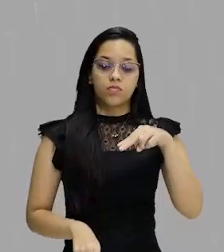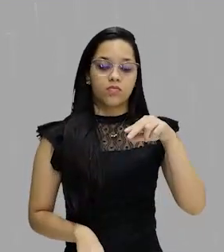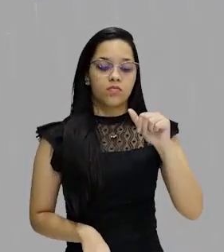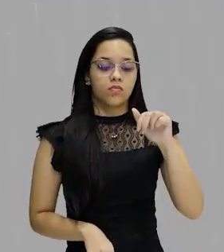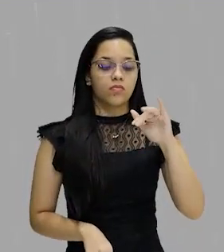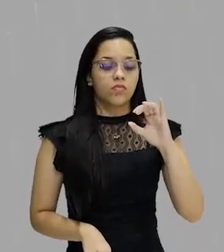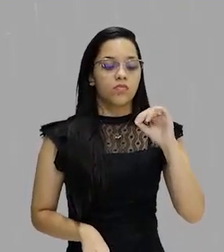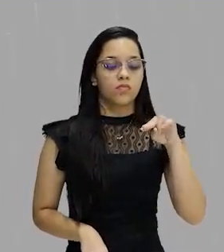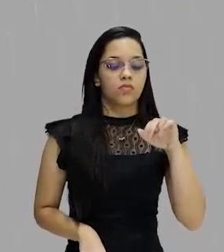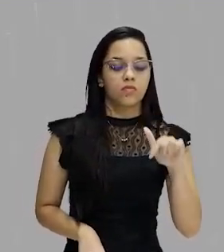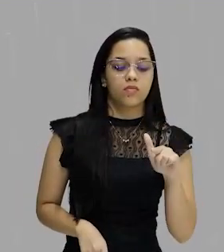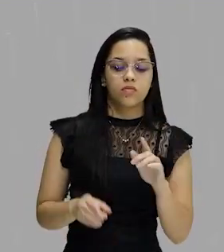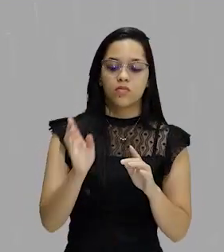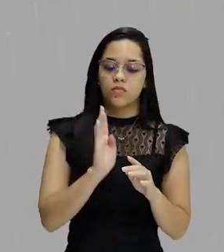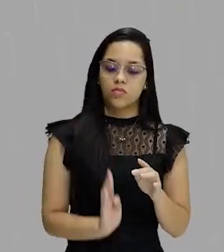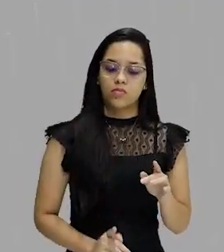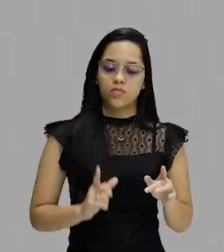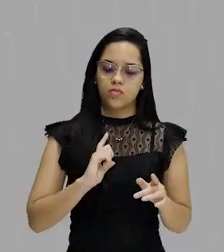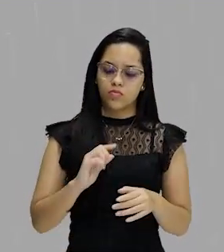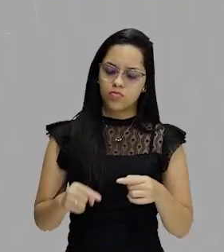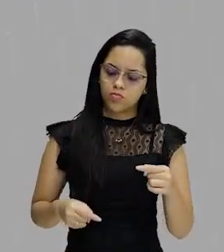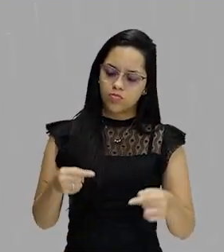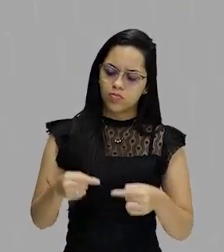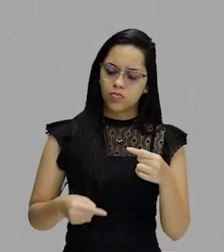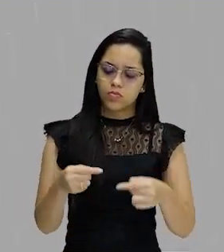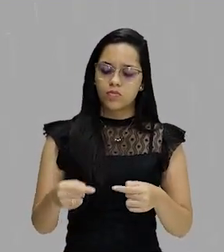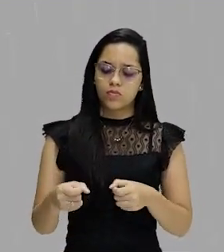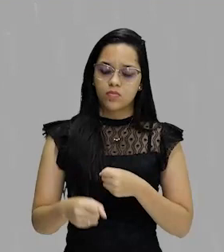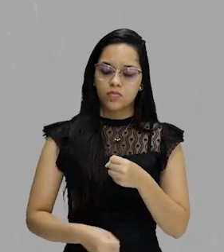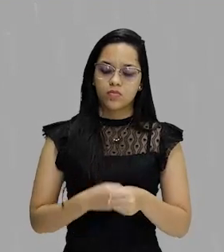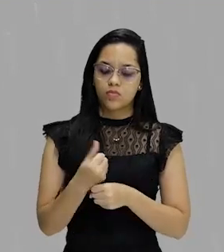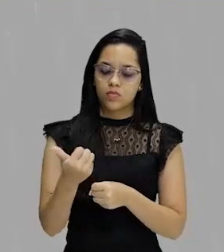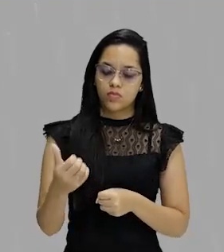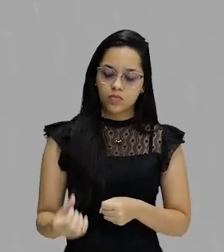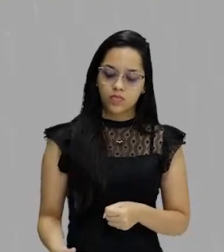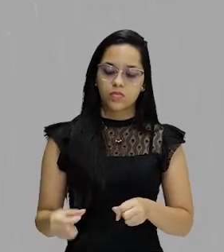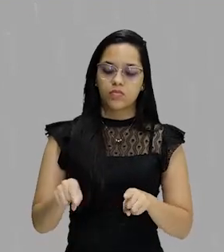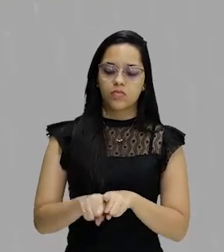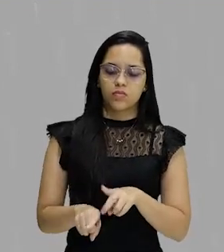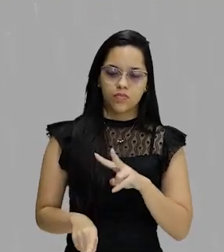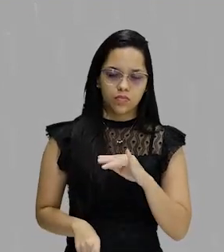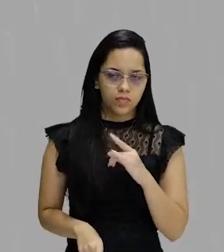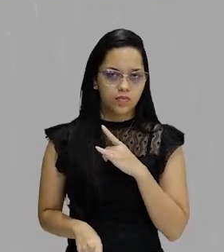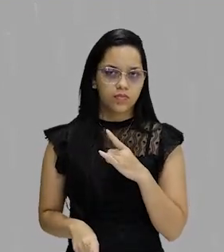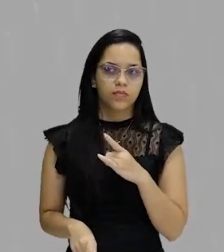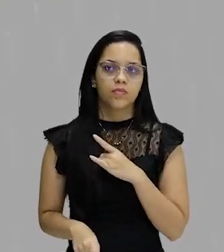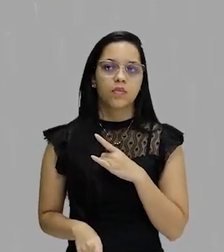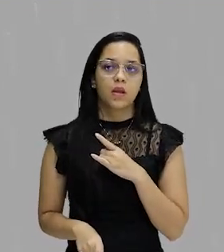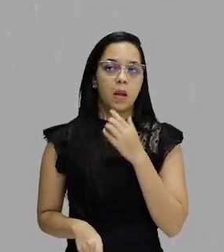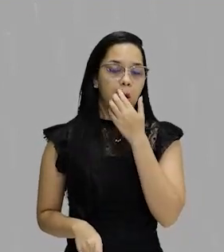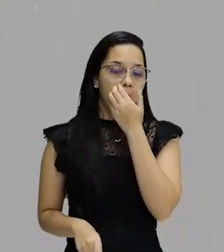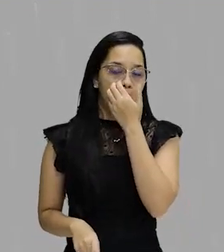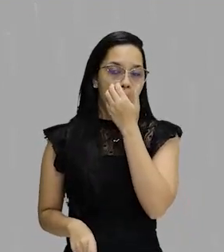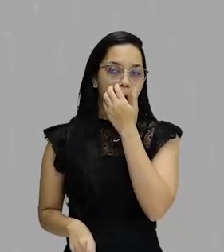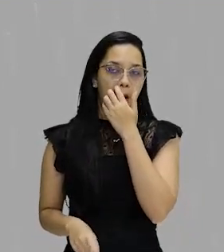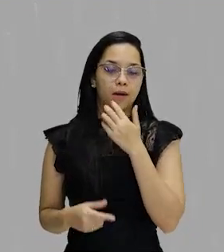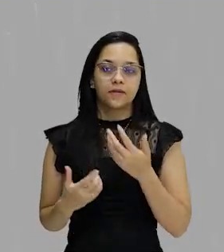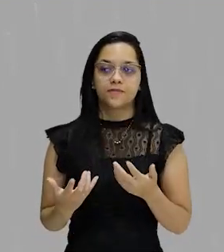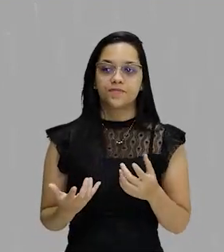nacional, que vem se discutindo desde os anos 60, ele vai basicamente